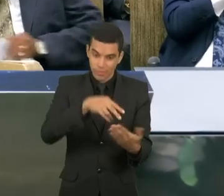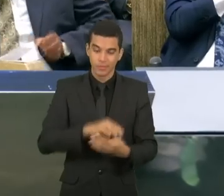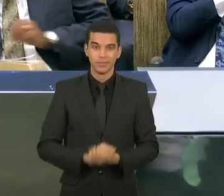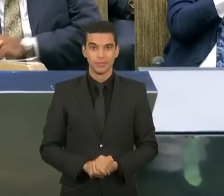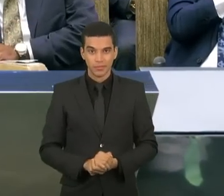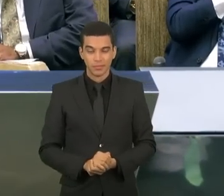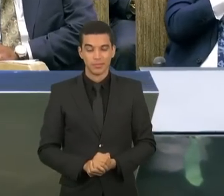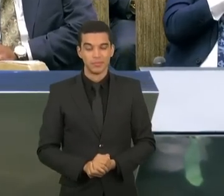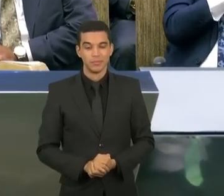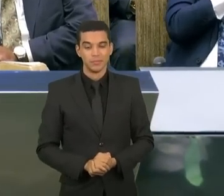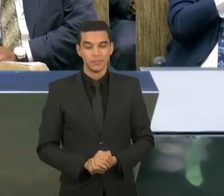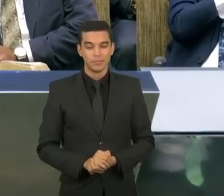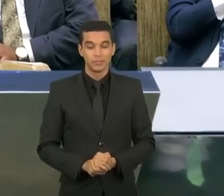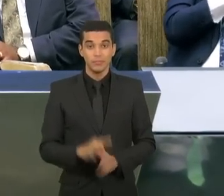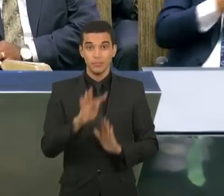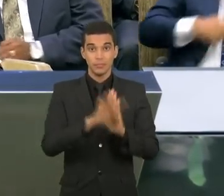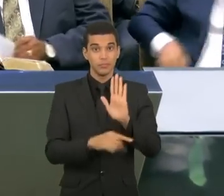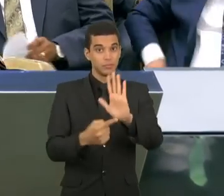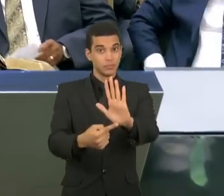Porquanto